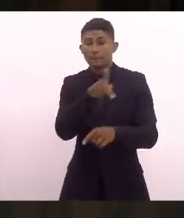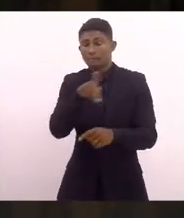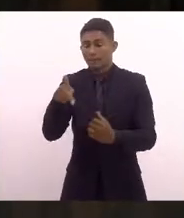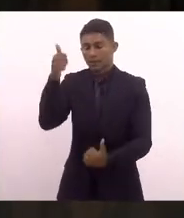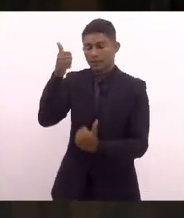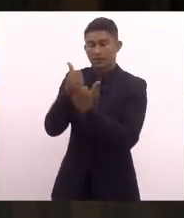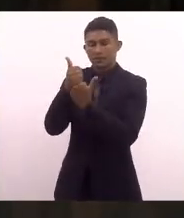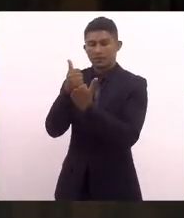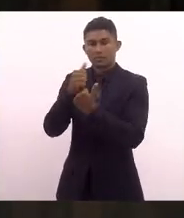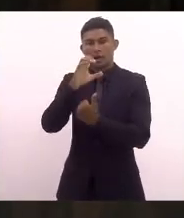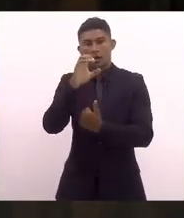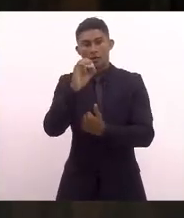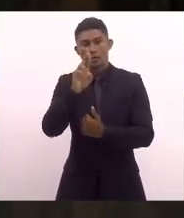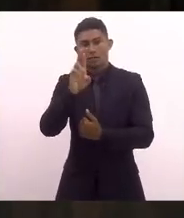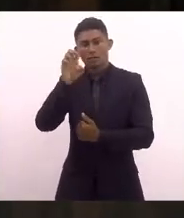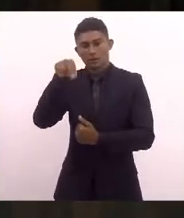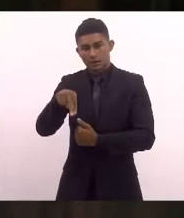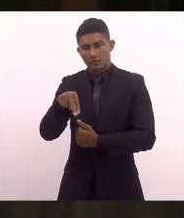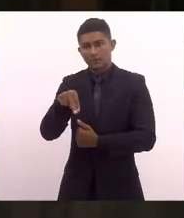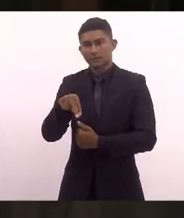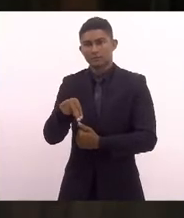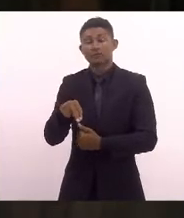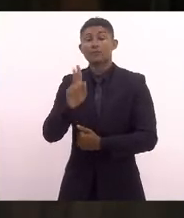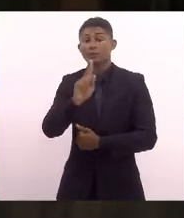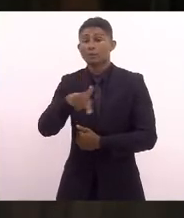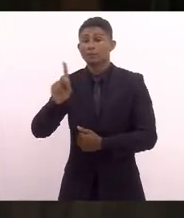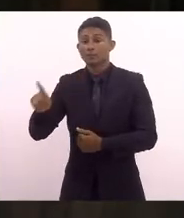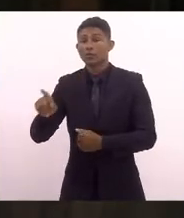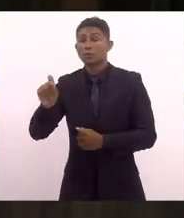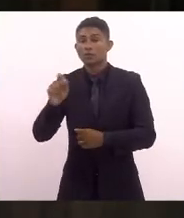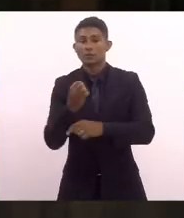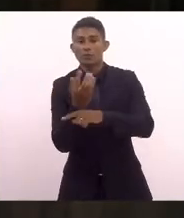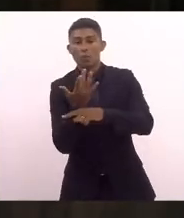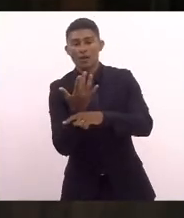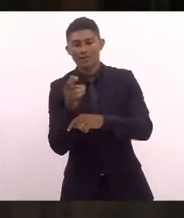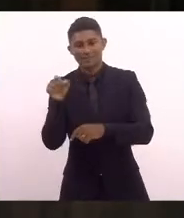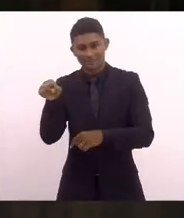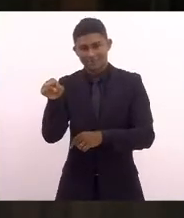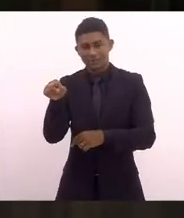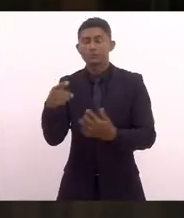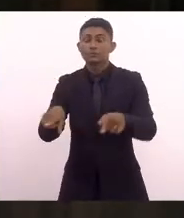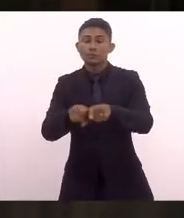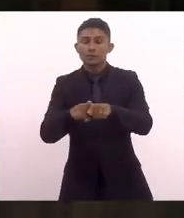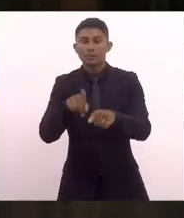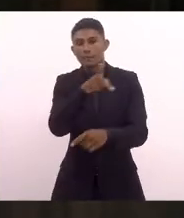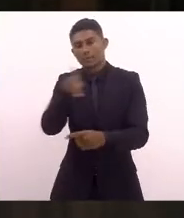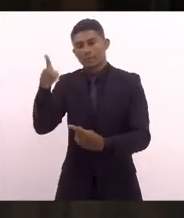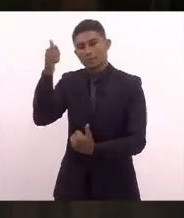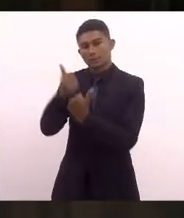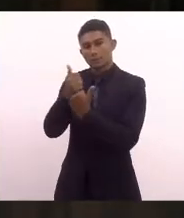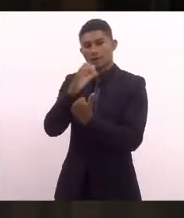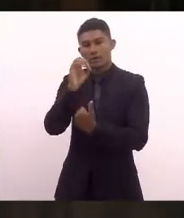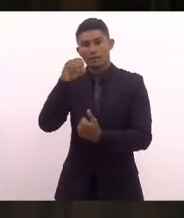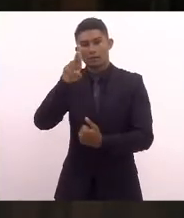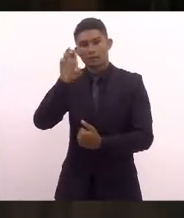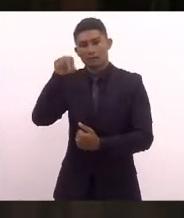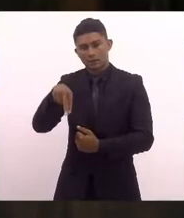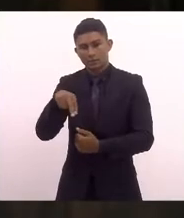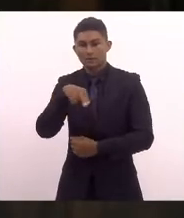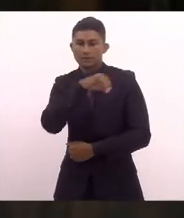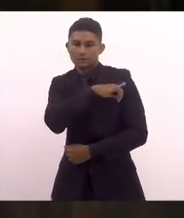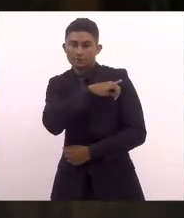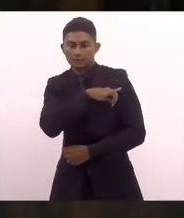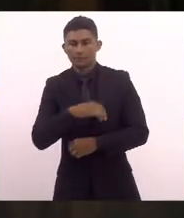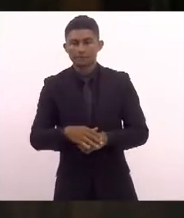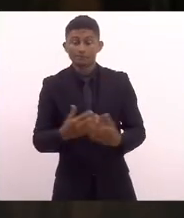vice-presidente do COREM, professora associada da UERJ, e vice-presidente do COREM RJ. Iraci